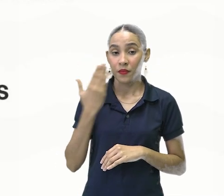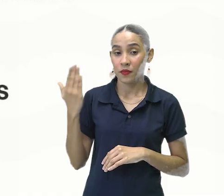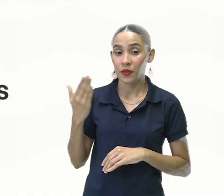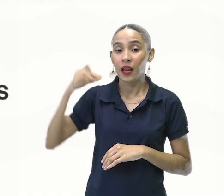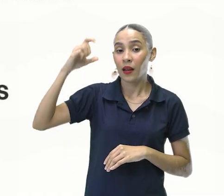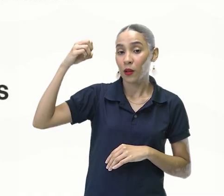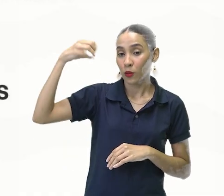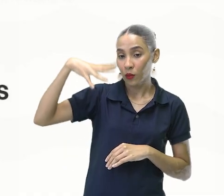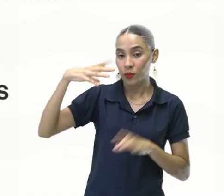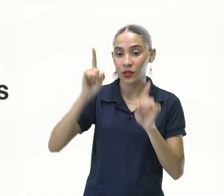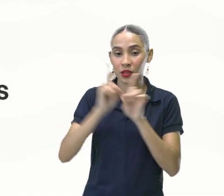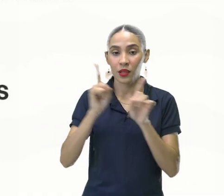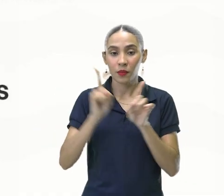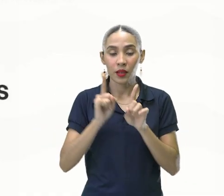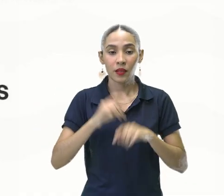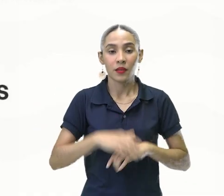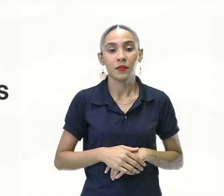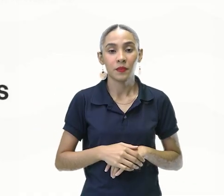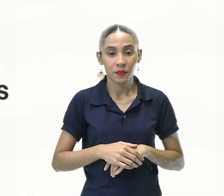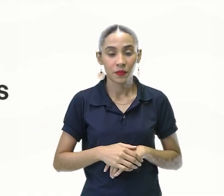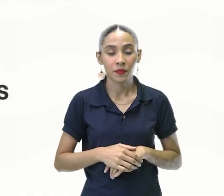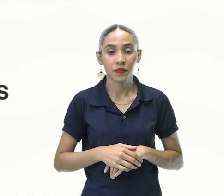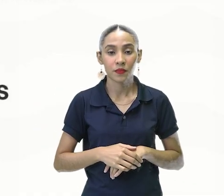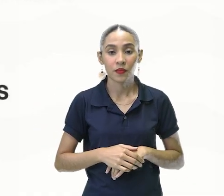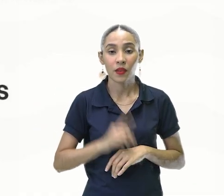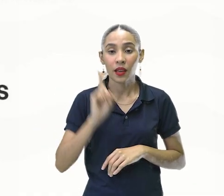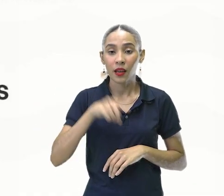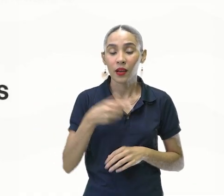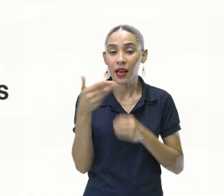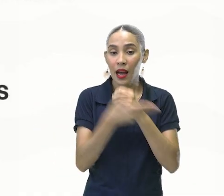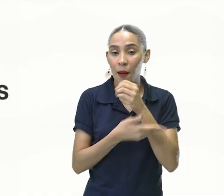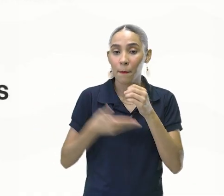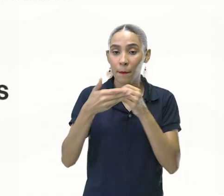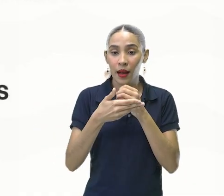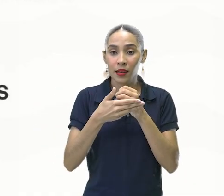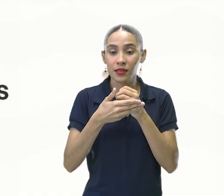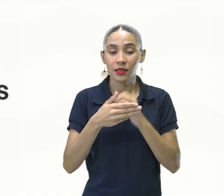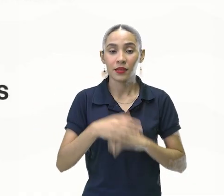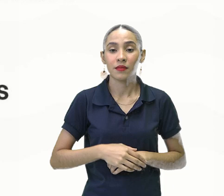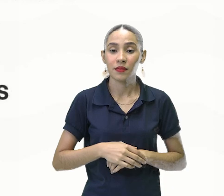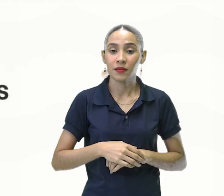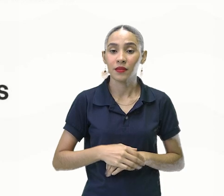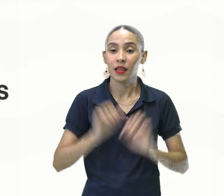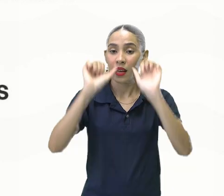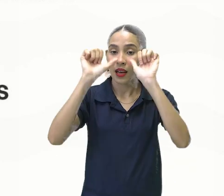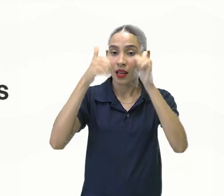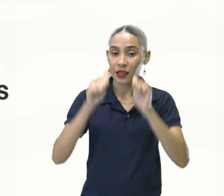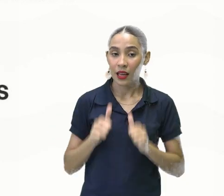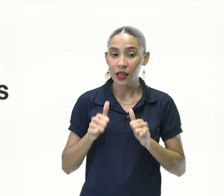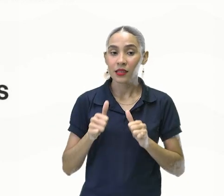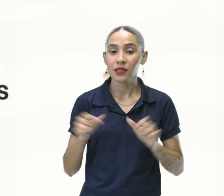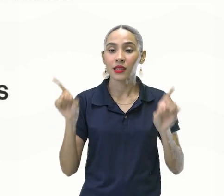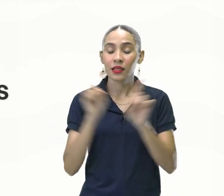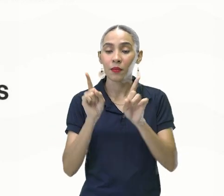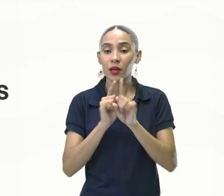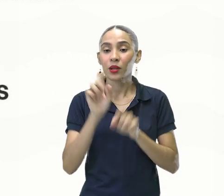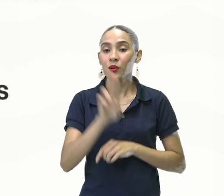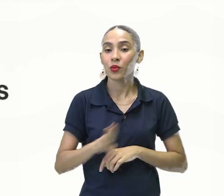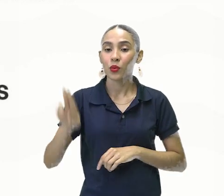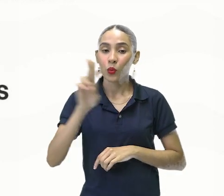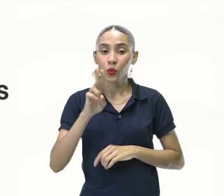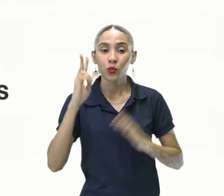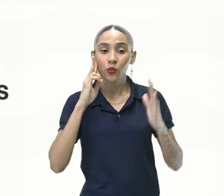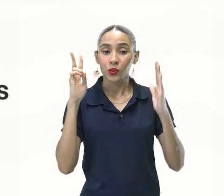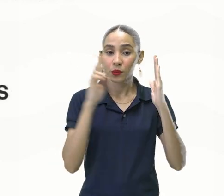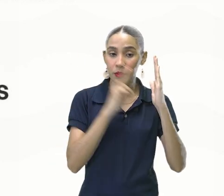a reflexão, ela é luminosa. A reflexão luminosa é a base da construção